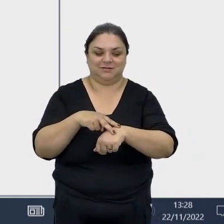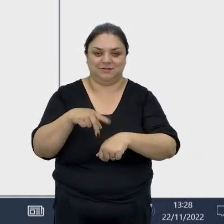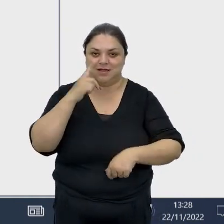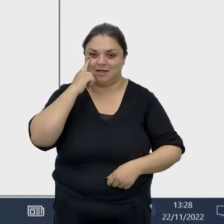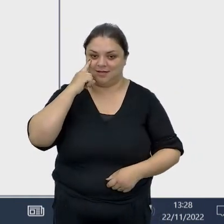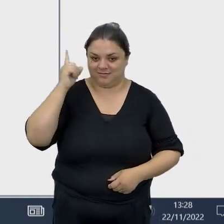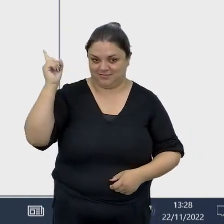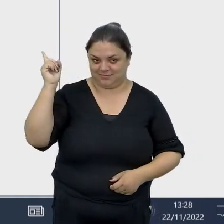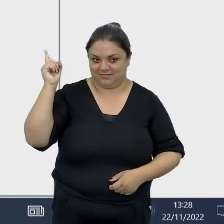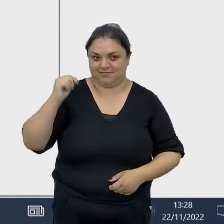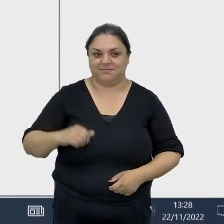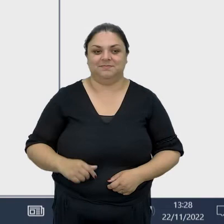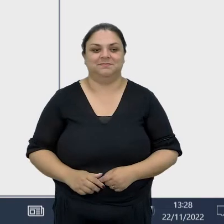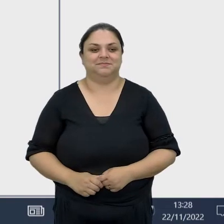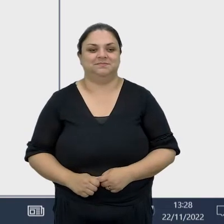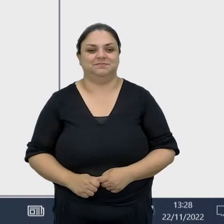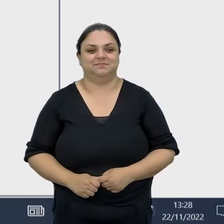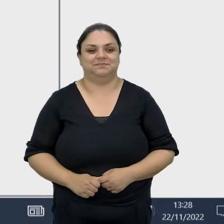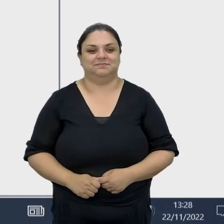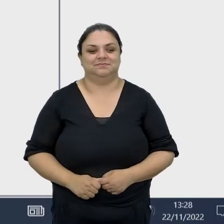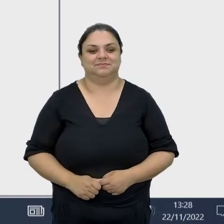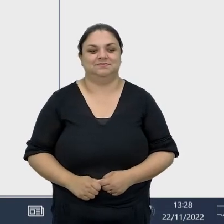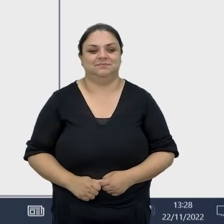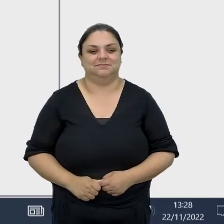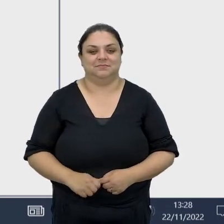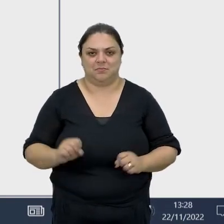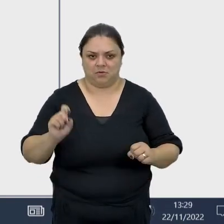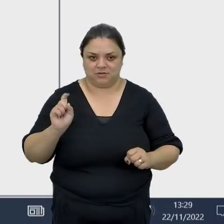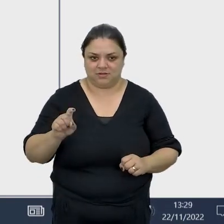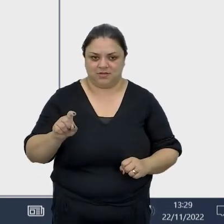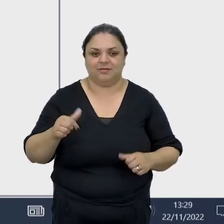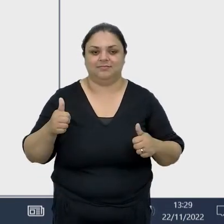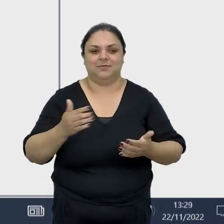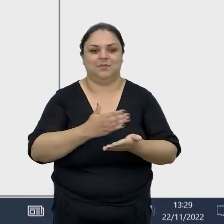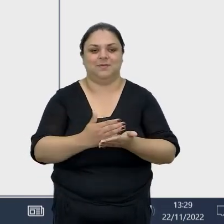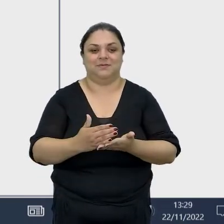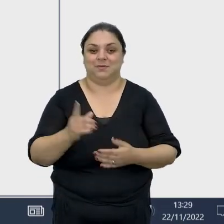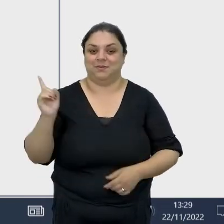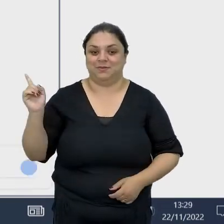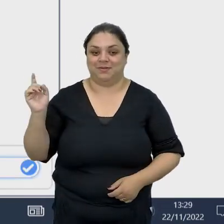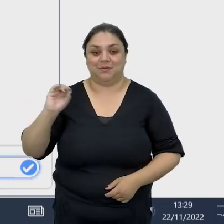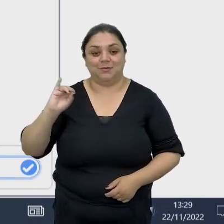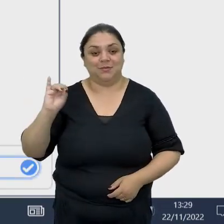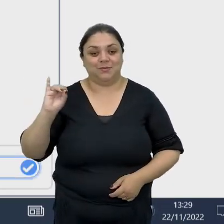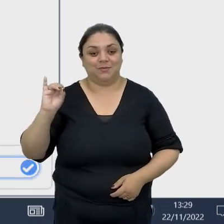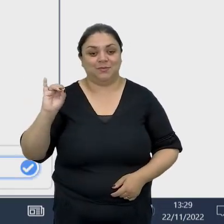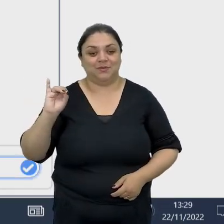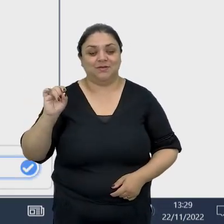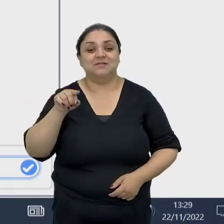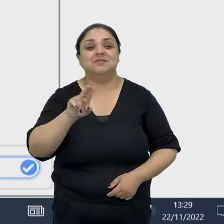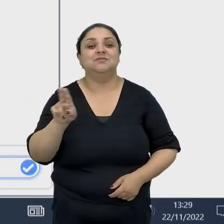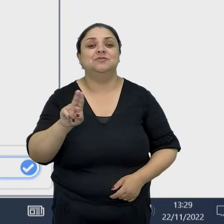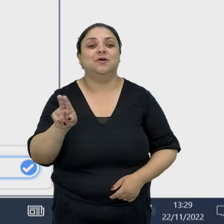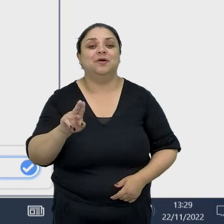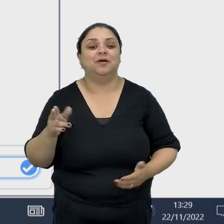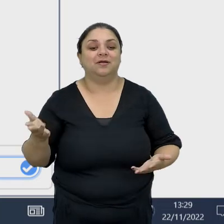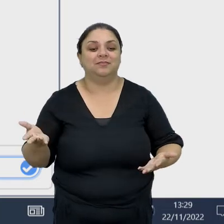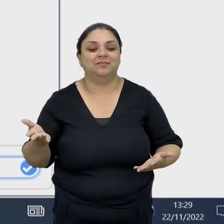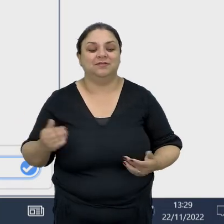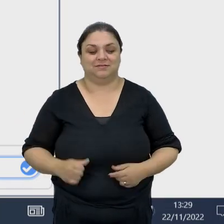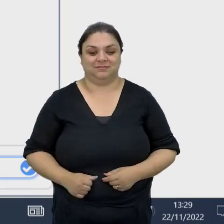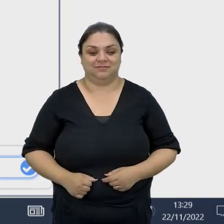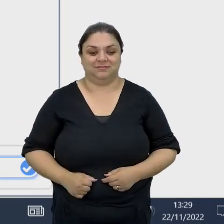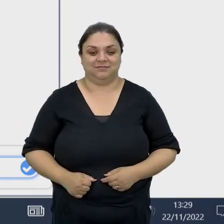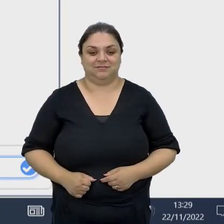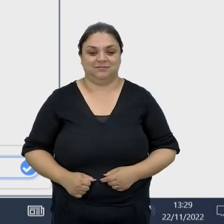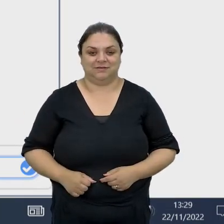tudo aqui, ó. Tá bom? Show. Vocês vão ver a interação. Posso clicar? Pode. Então vai lá. Ó, ele falou oi. Oi! Qual é o seu nome? Se você Legal. achou que o